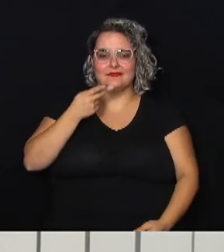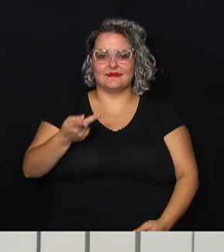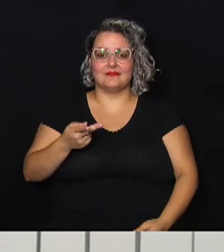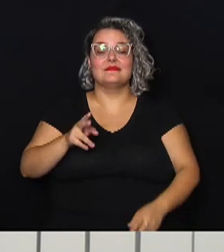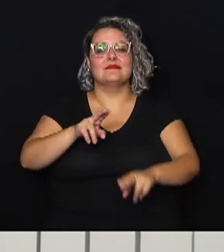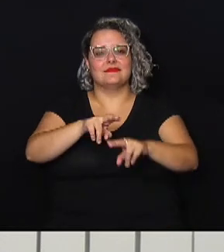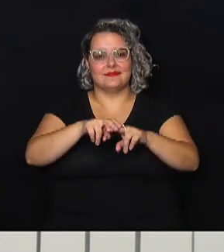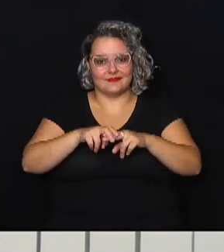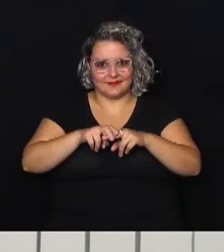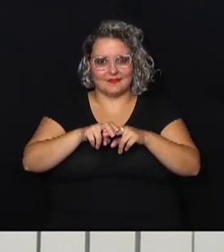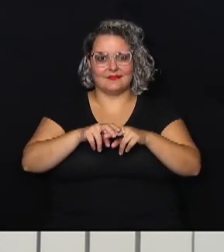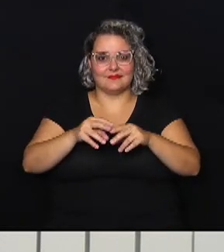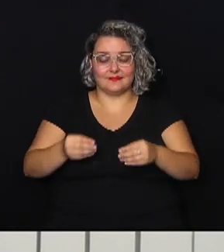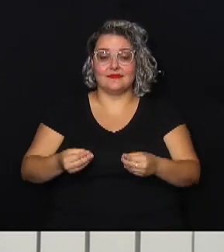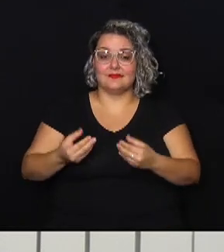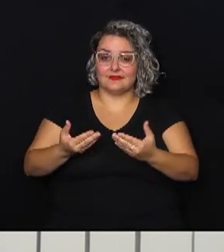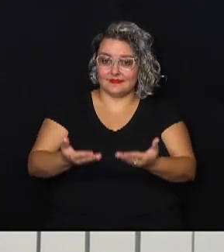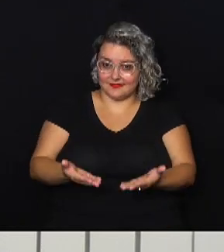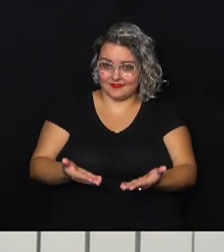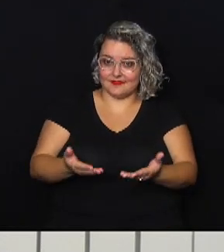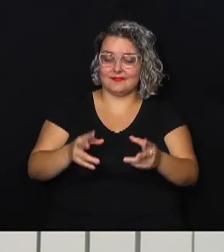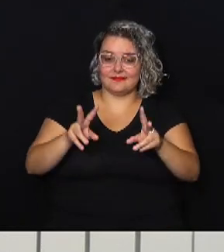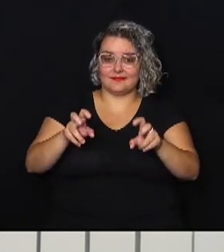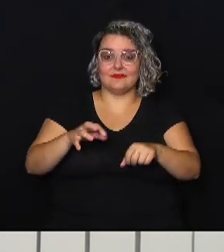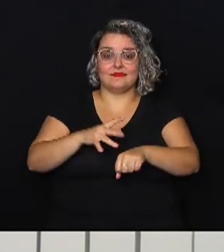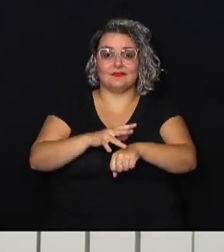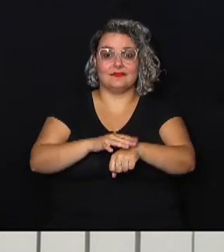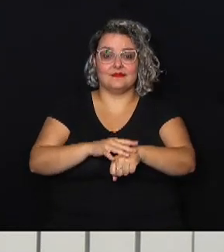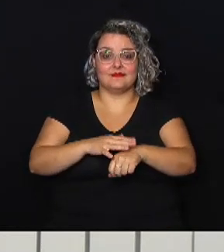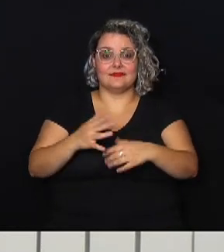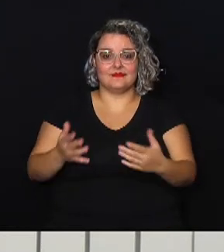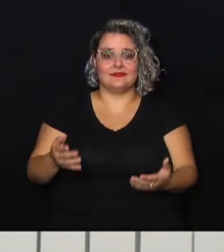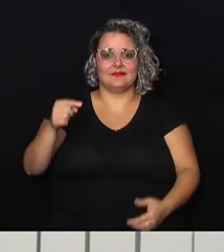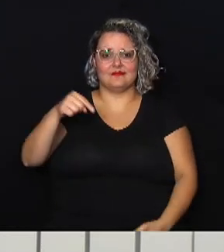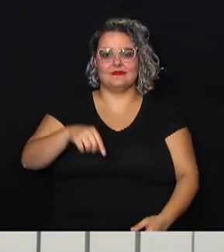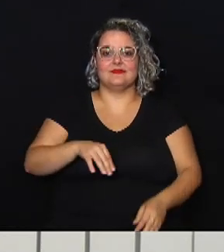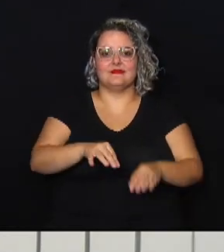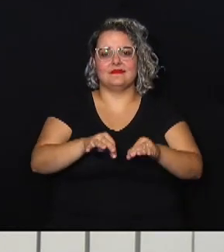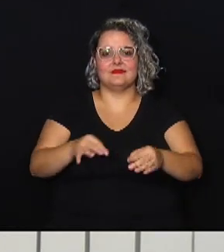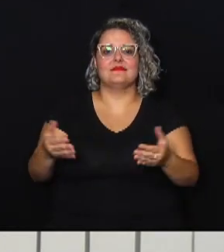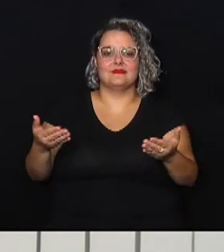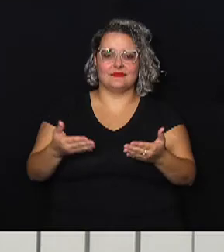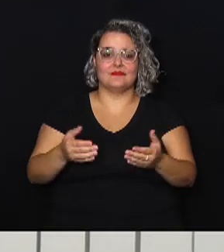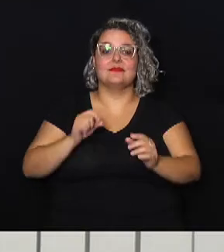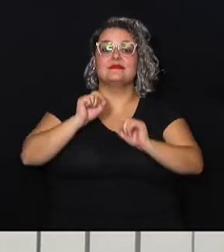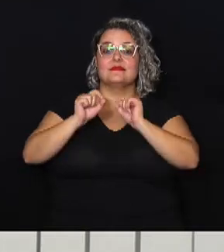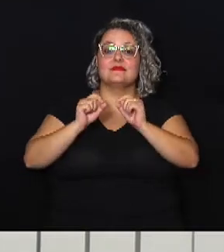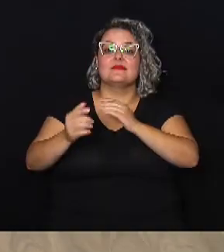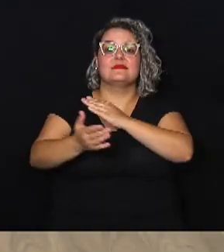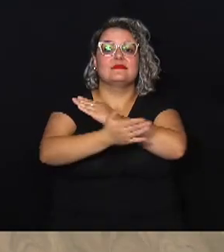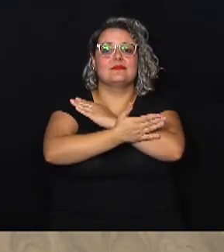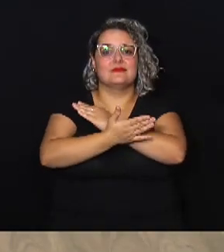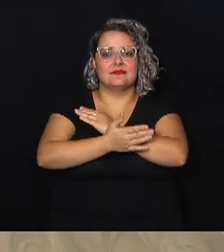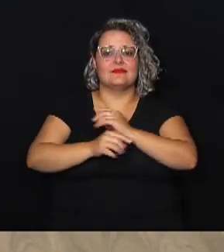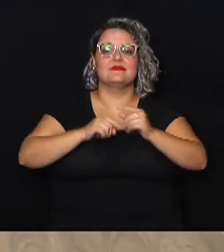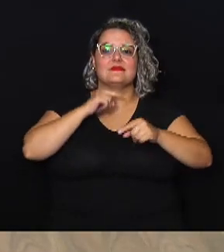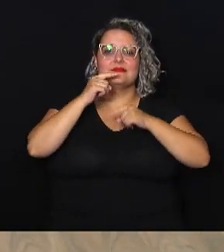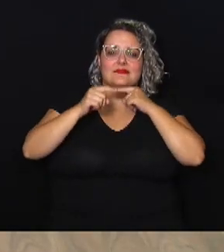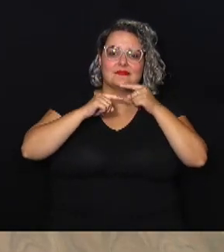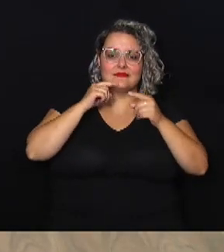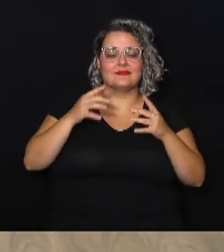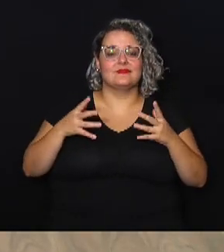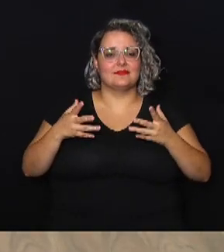isso, a gente trouxe essa doença, esse tema para o programa de hoje. E quem vai ajudar a gente a tirar todas as